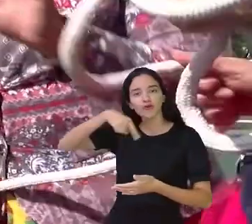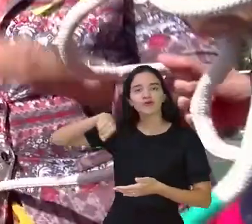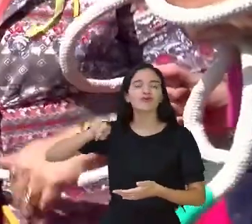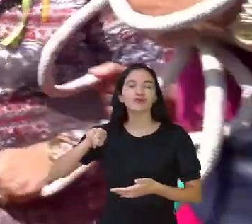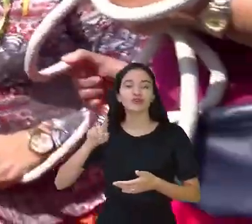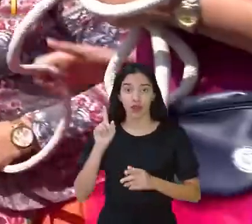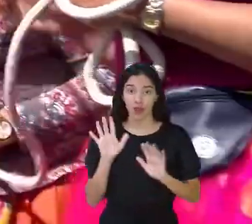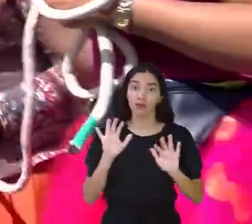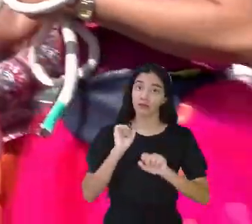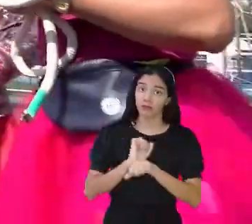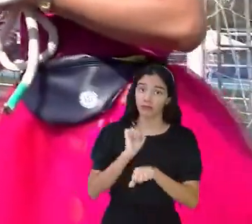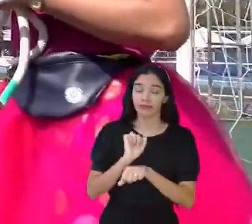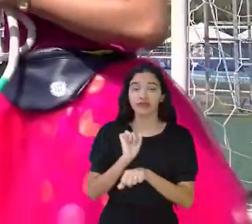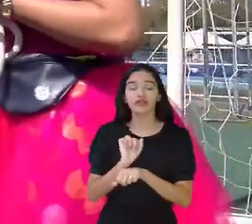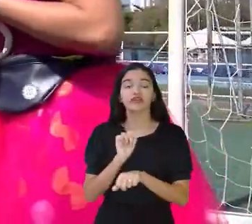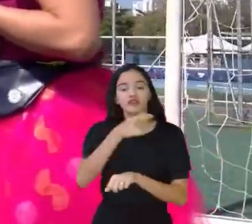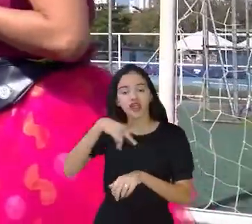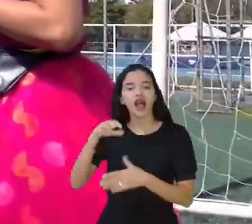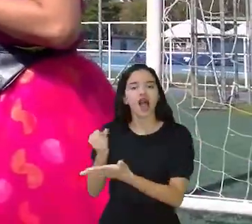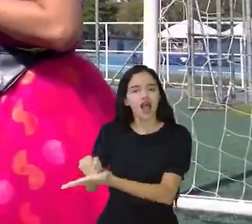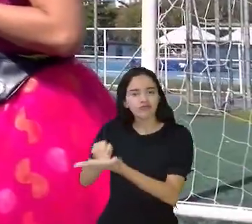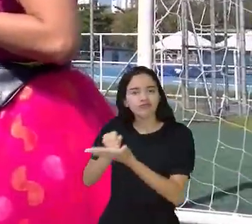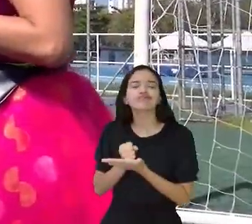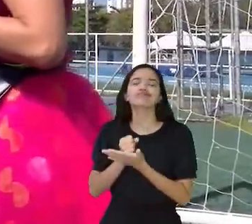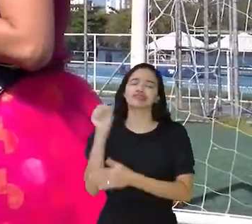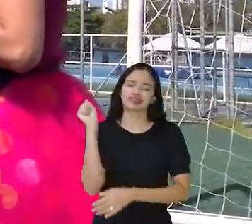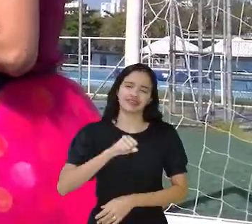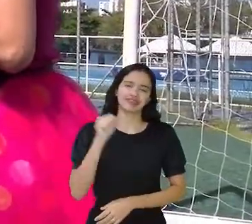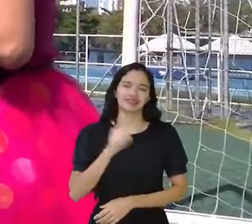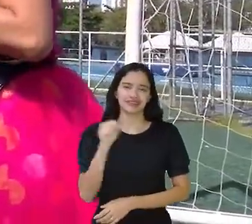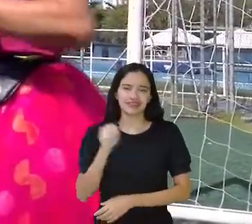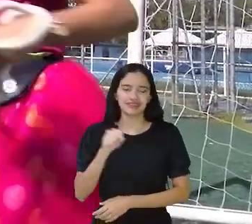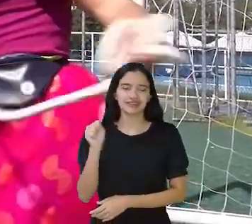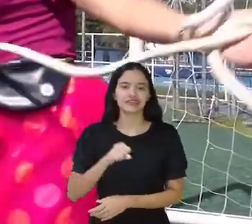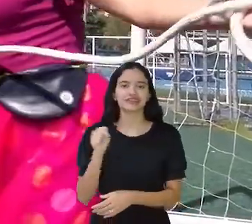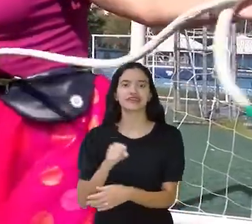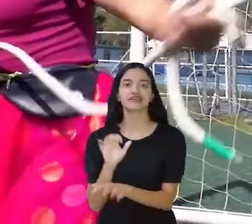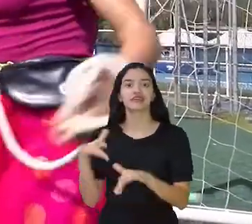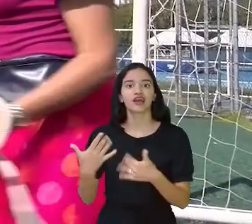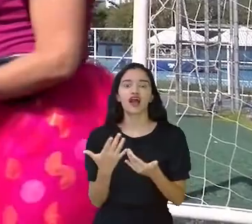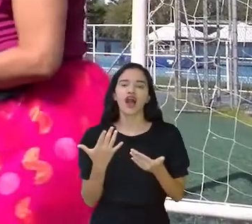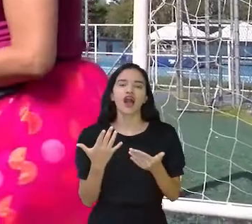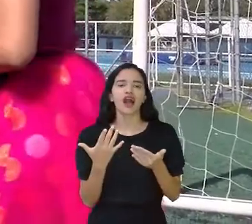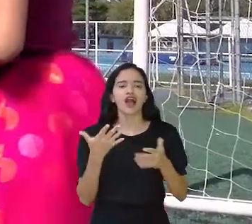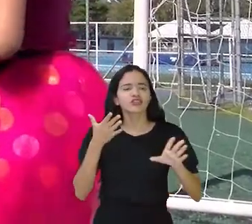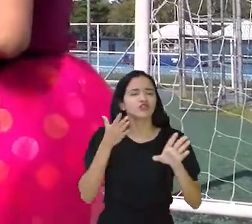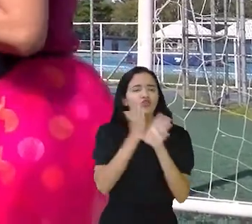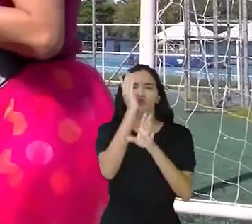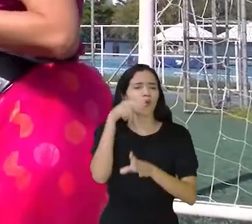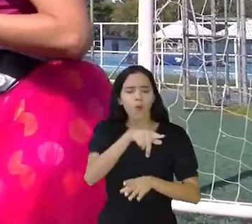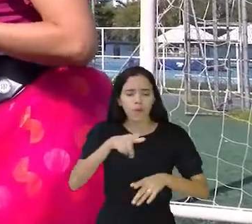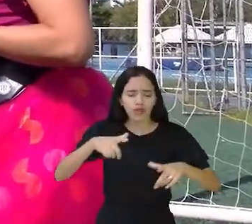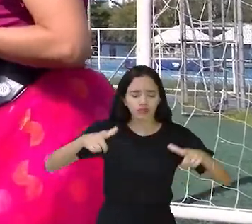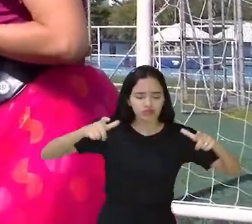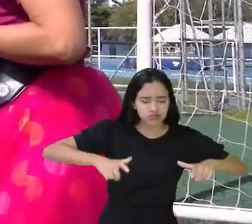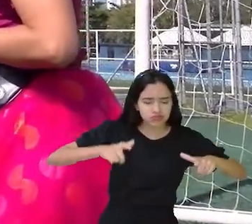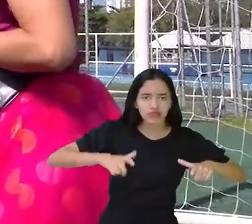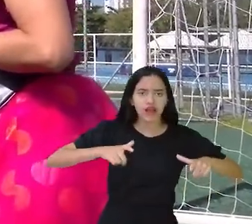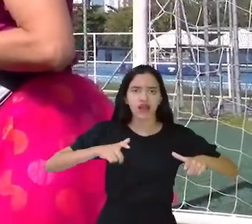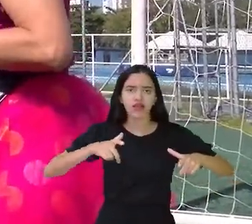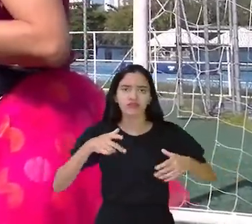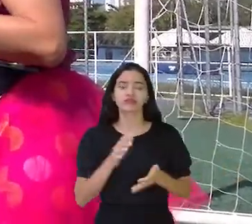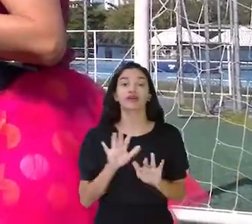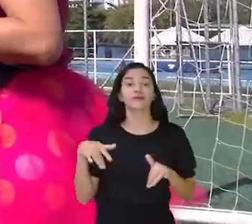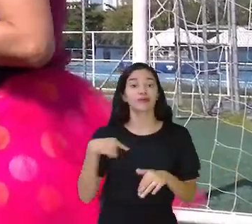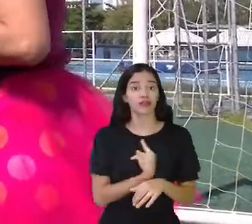Peraí, ó. Eles ajudaram a gente, né, Pamela? Sim. A decifrar ali o enigma da falta da nossa corda pra gente poder